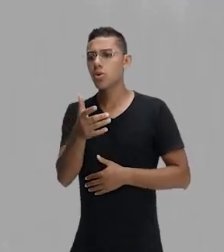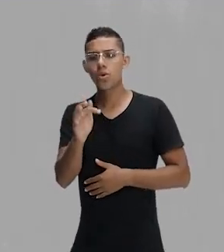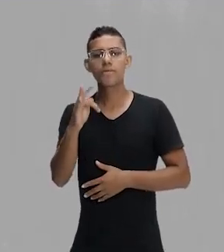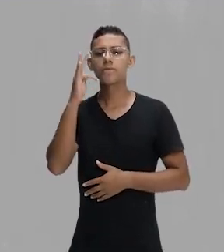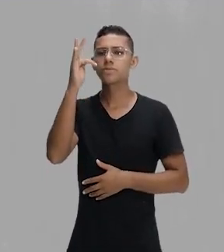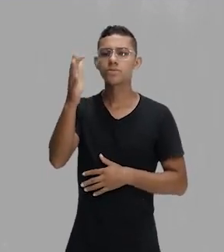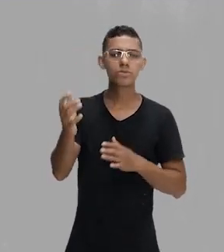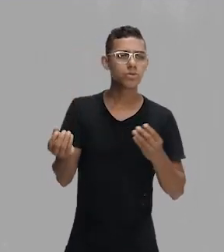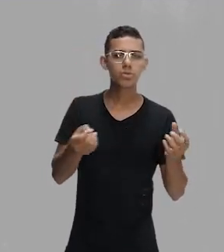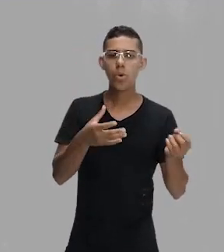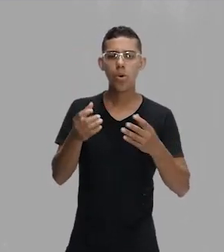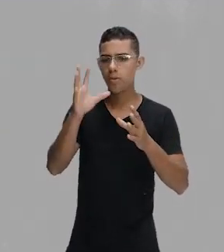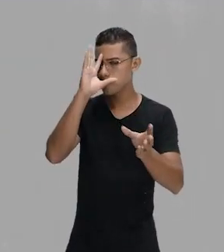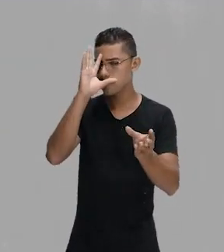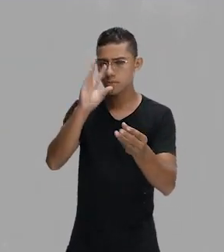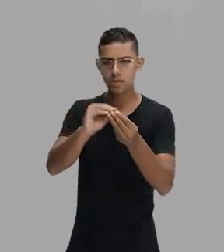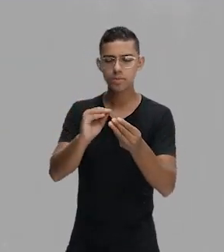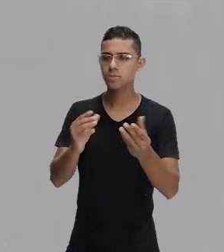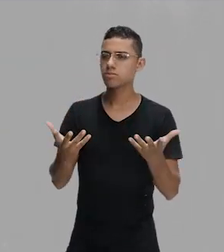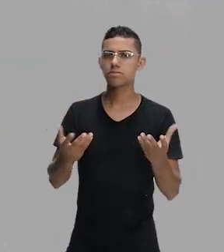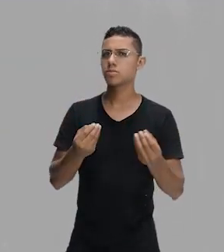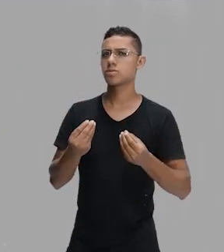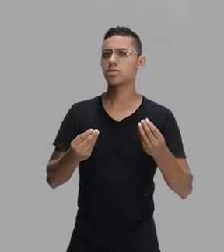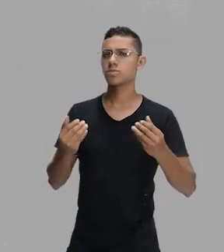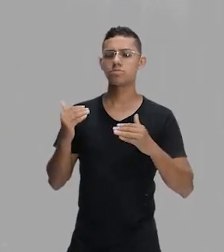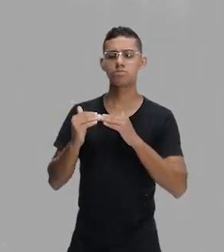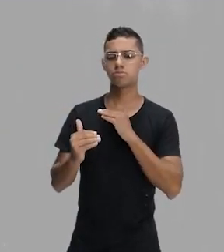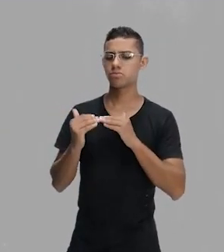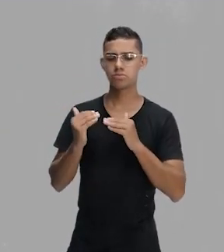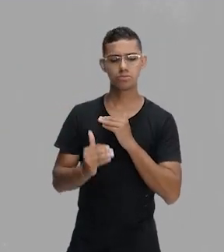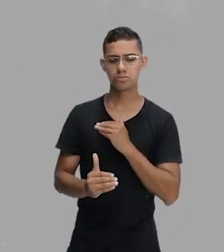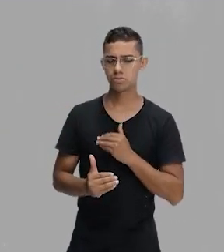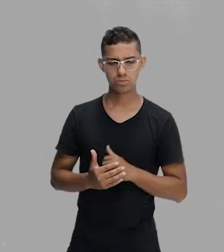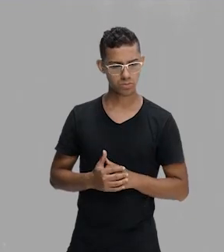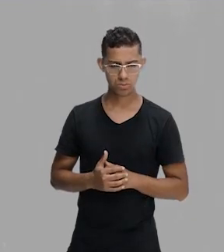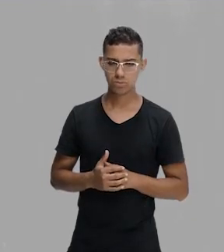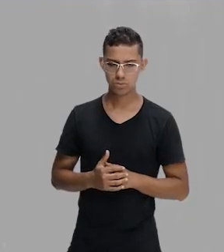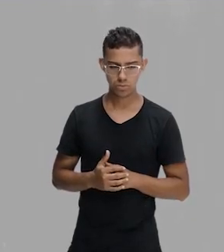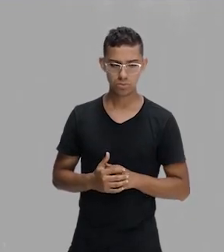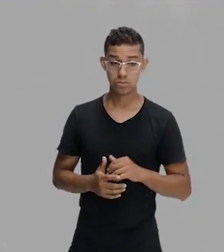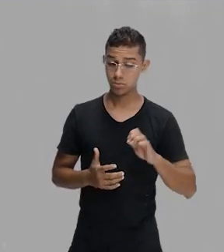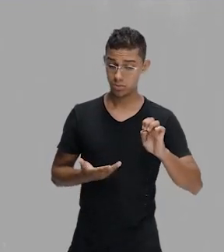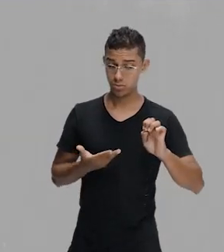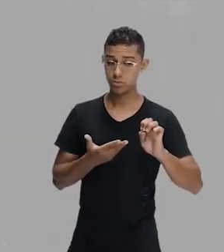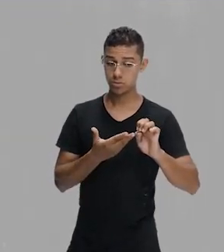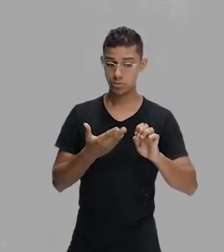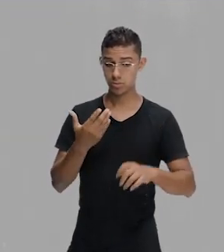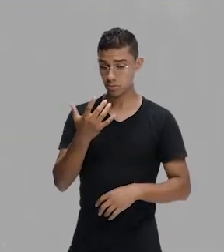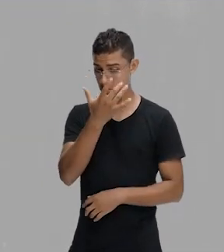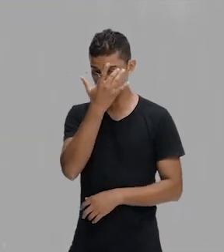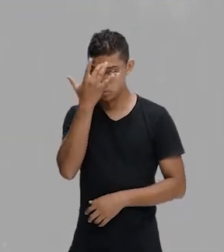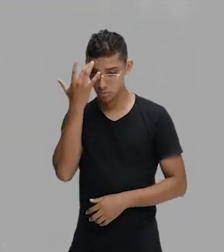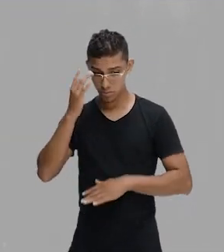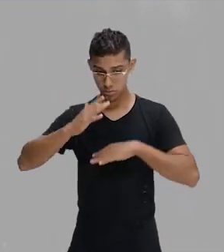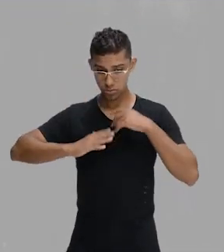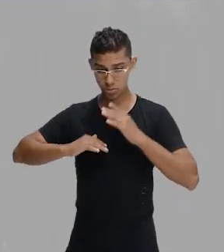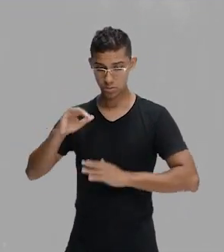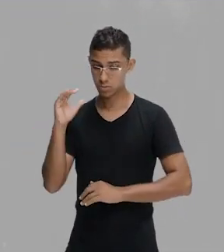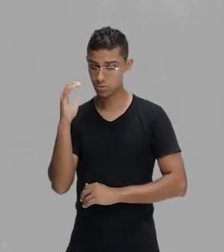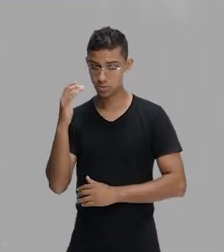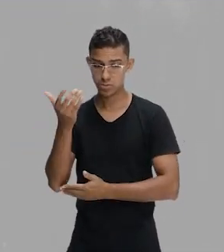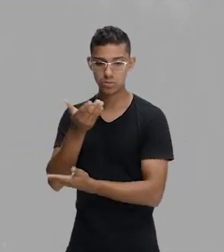hipóteses, novas conclusões, novas teorias? Não faz sentido a letra D. Letra E. Os cientistas devem compartilhar